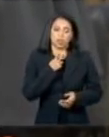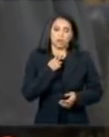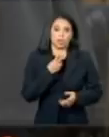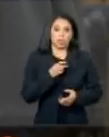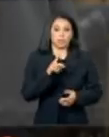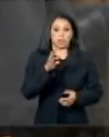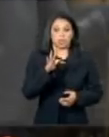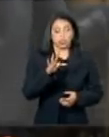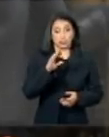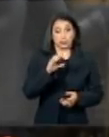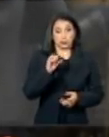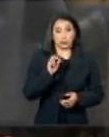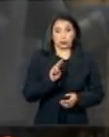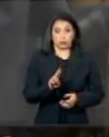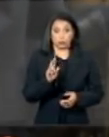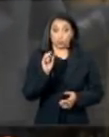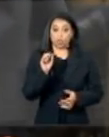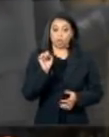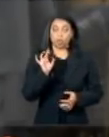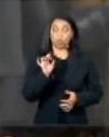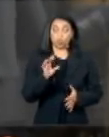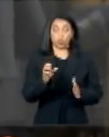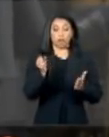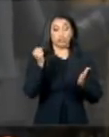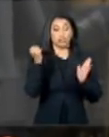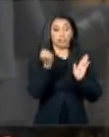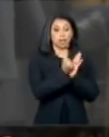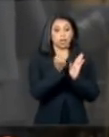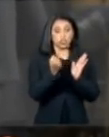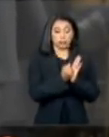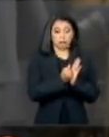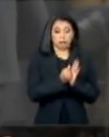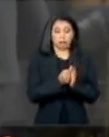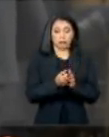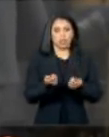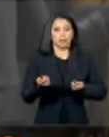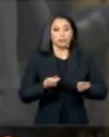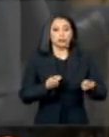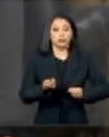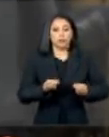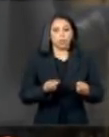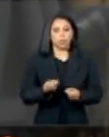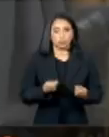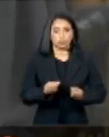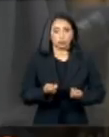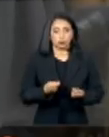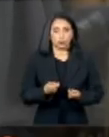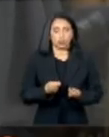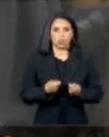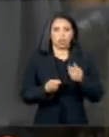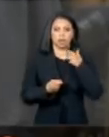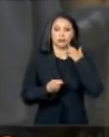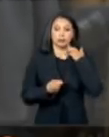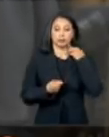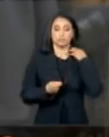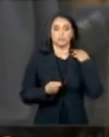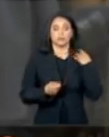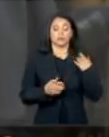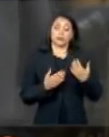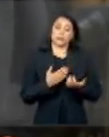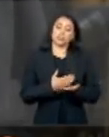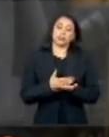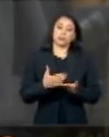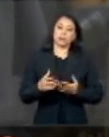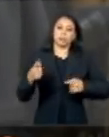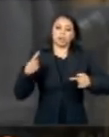apenas registrar e controlar a legalidade do ato administrativo que se partisse prático e é daqui começa as discussões